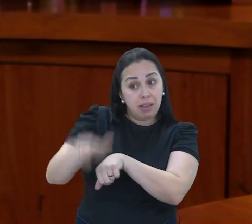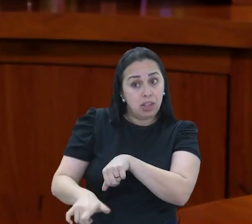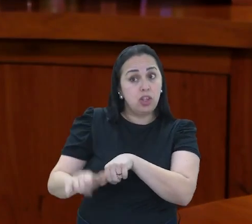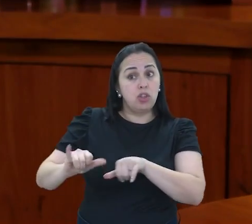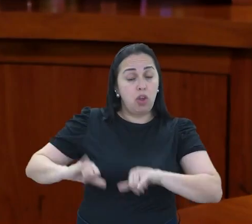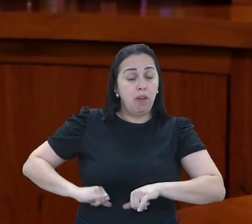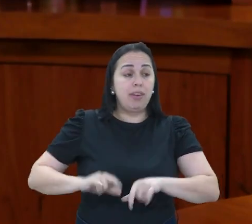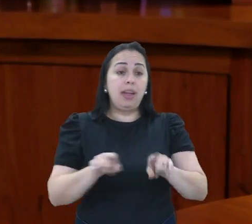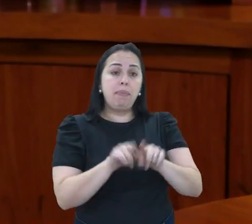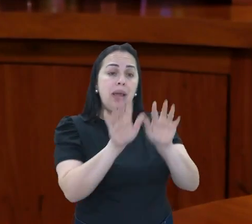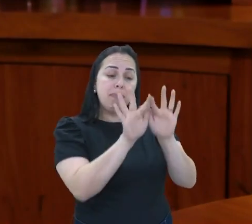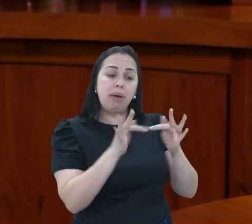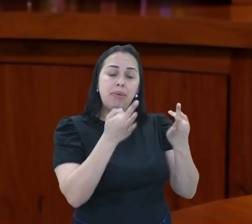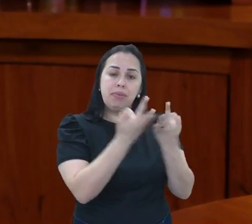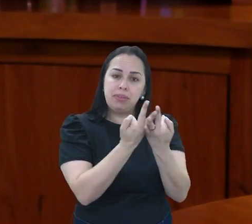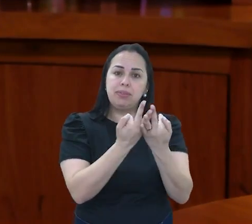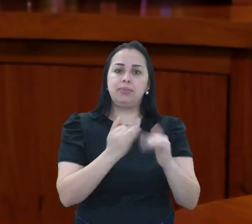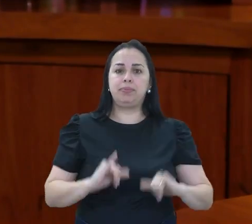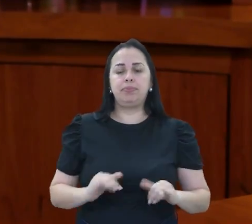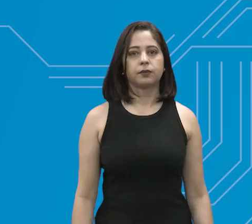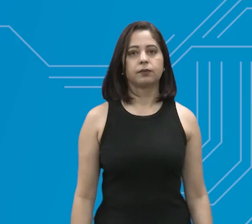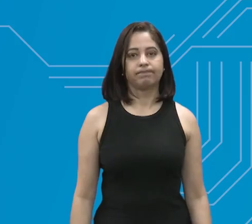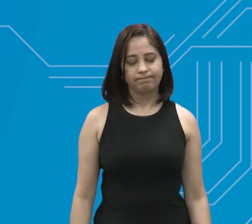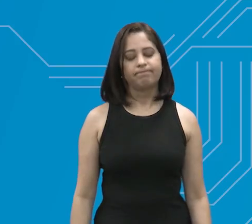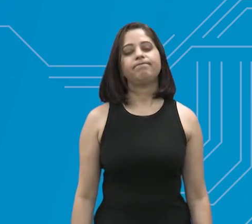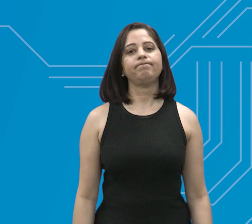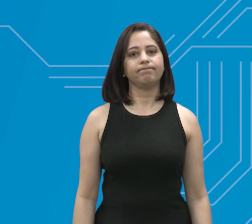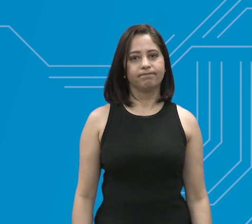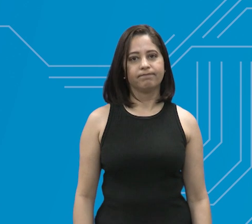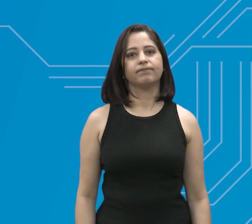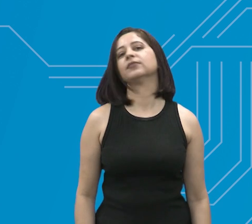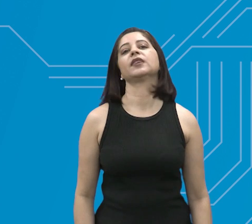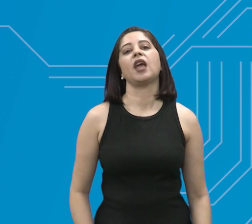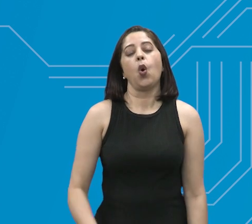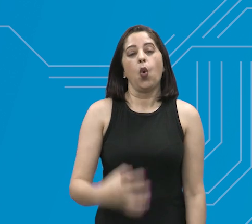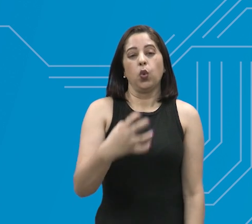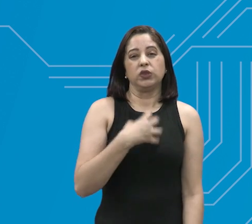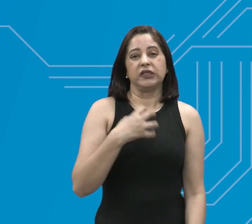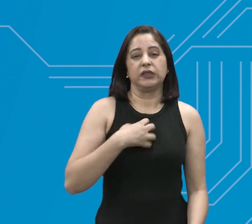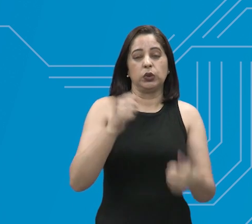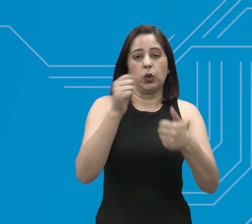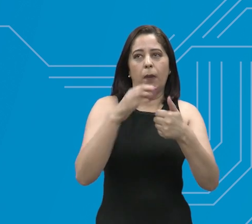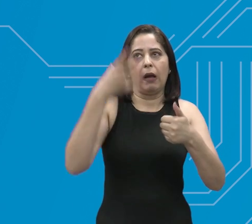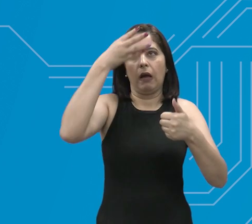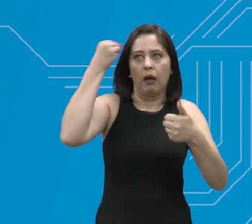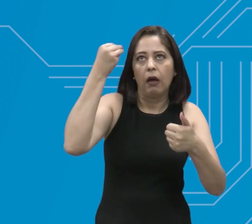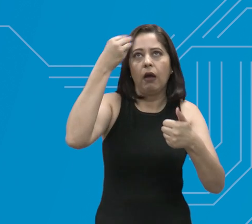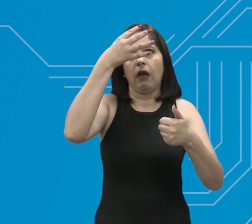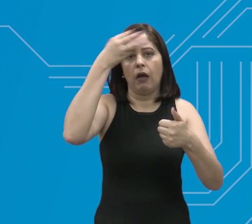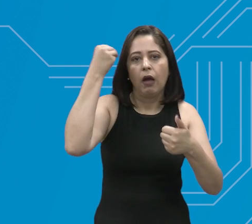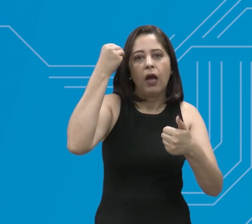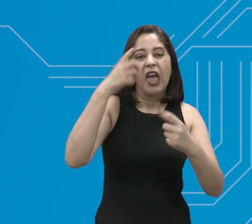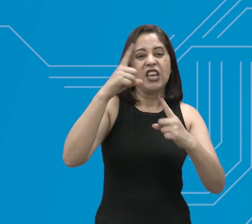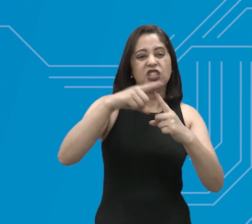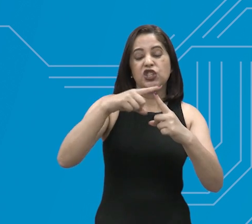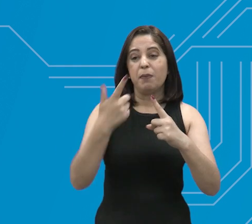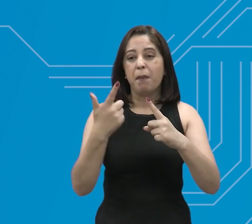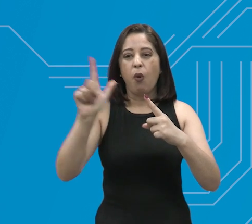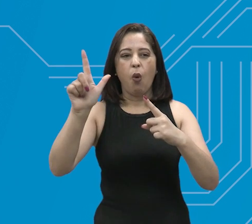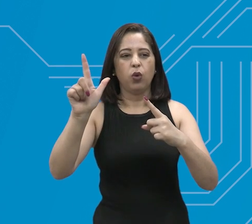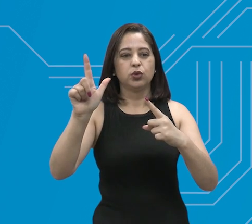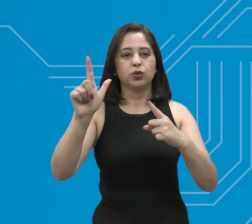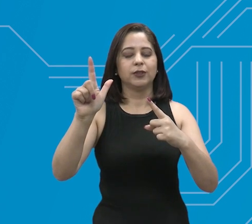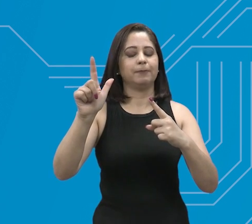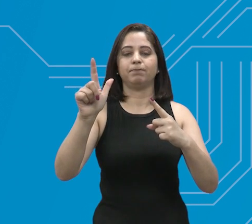só para o indivíduo, mas para toda uma sociedade. Pois é, as causas do Alzheimer e de outros tipos de demência ainda não